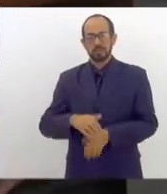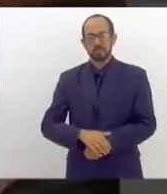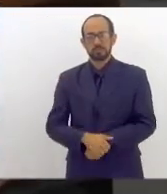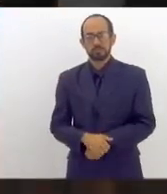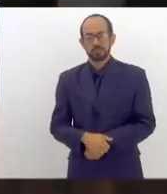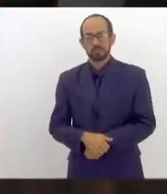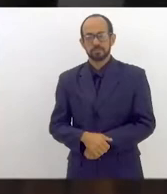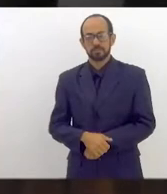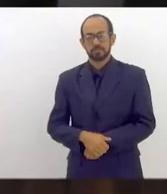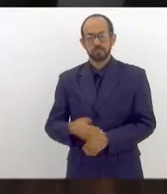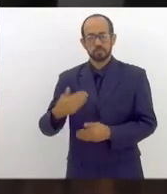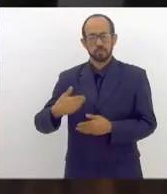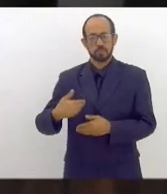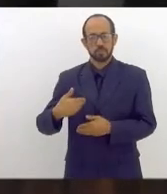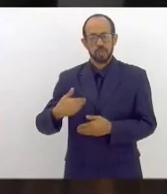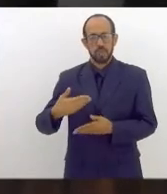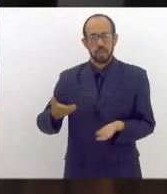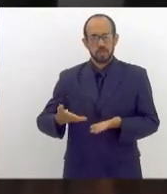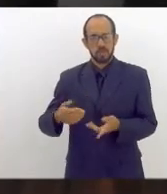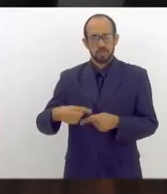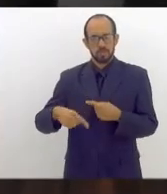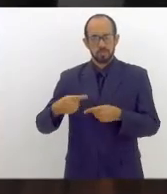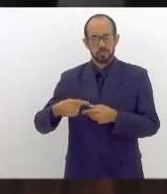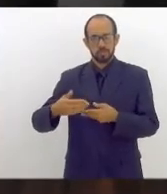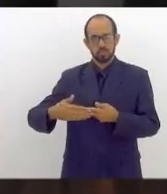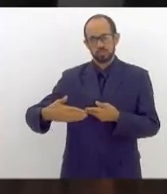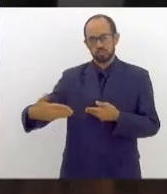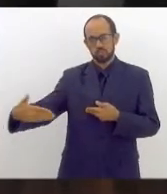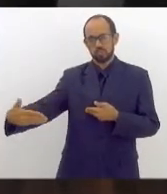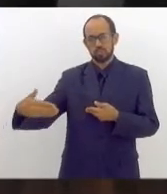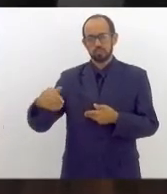no decorrer agora nós vamos